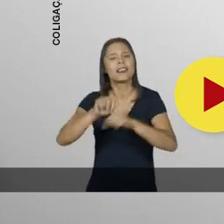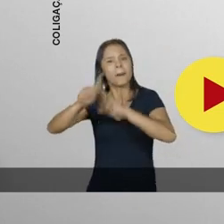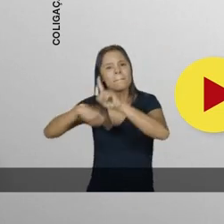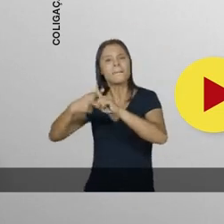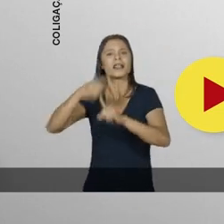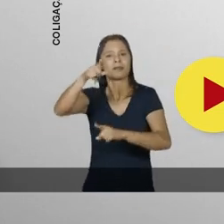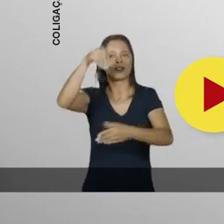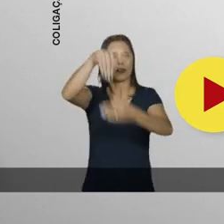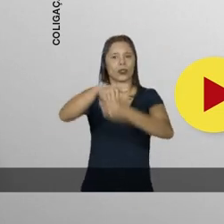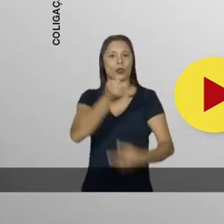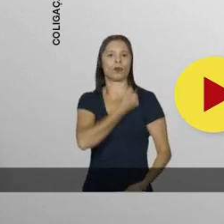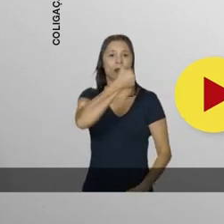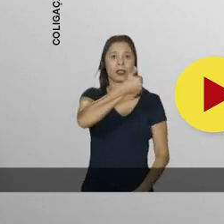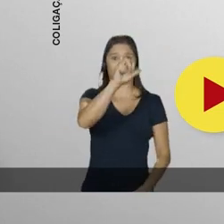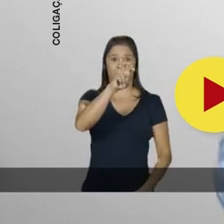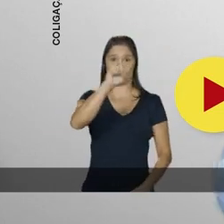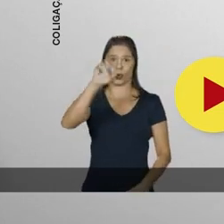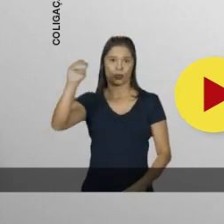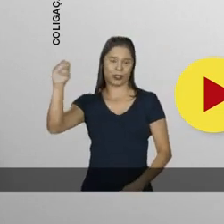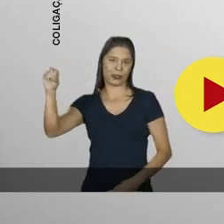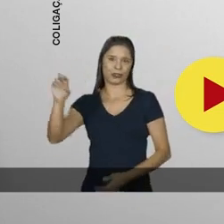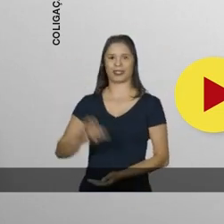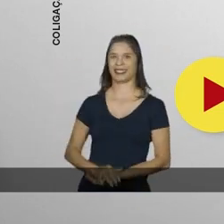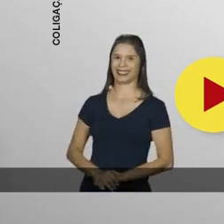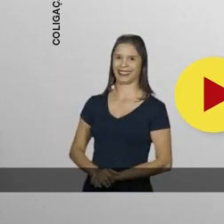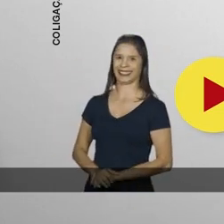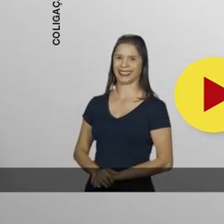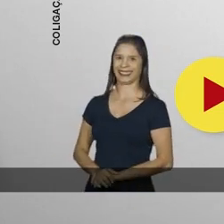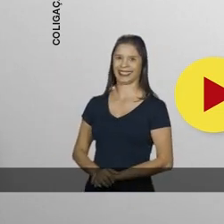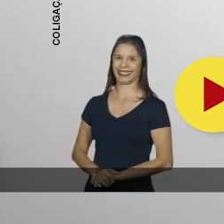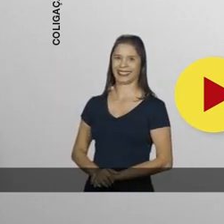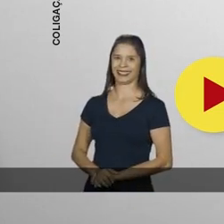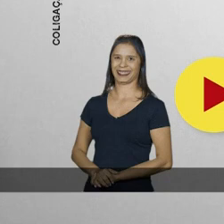muito mais. Vote 15800. Minas tem jeito.